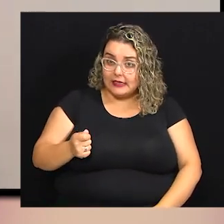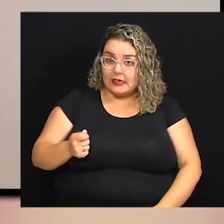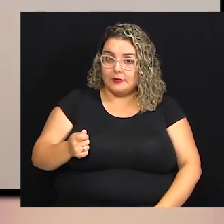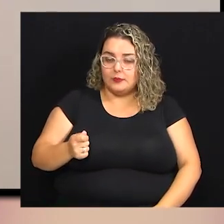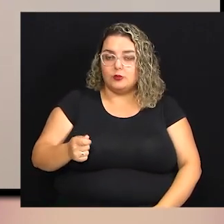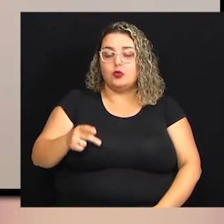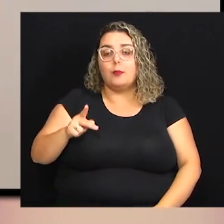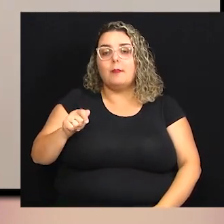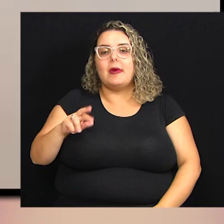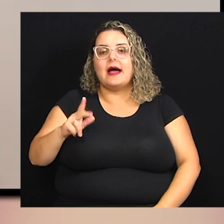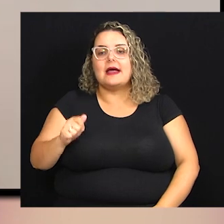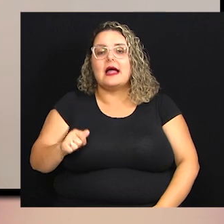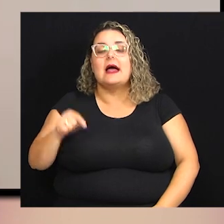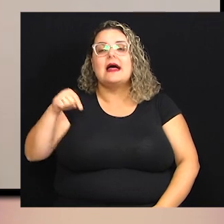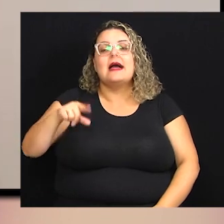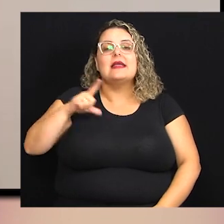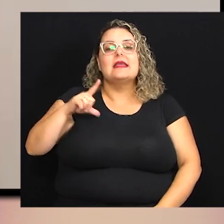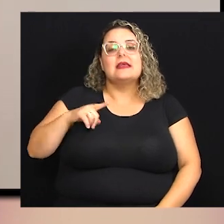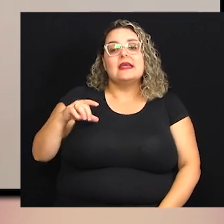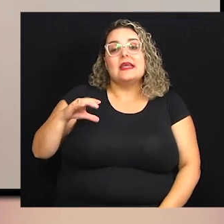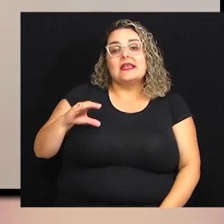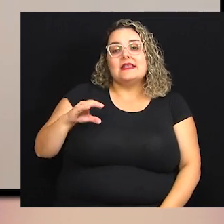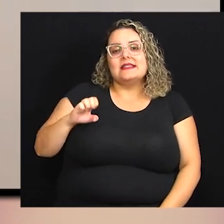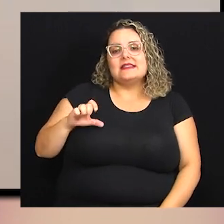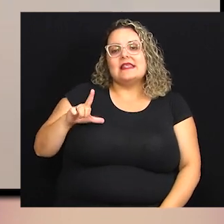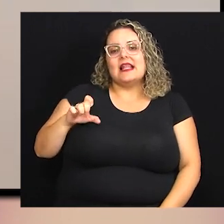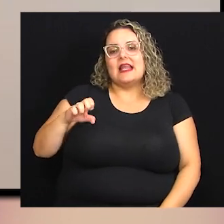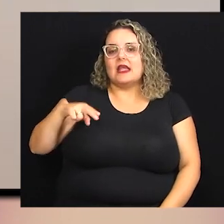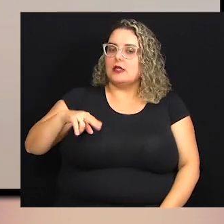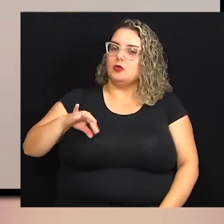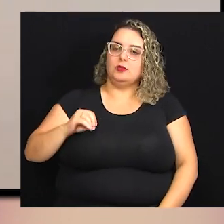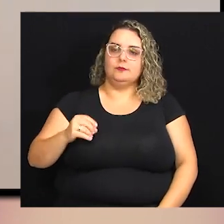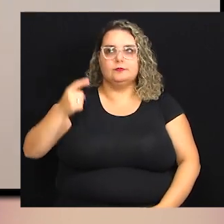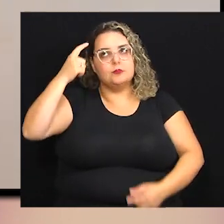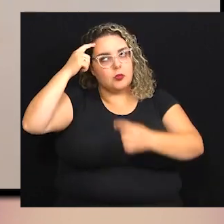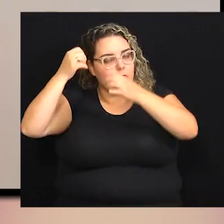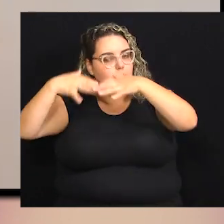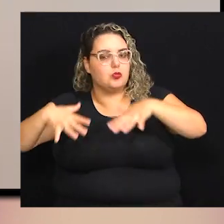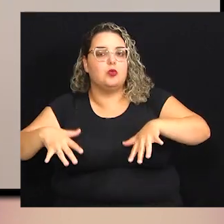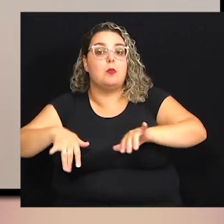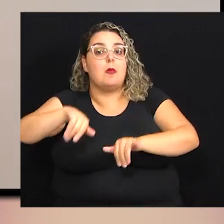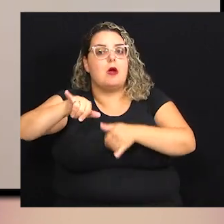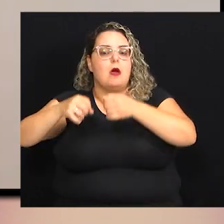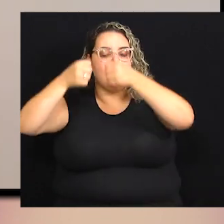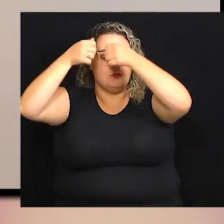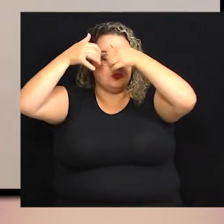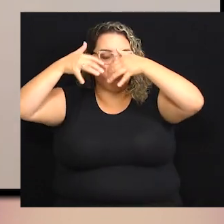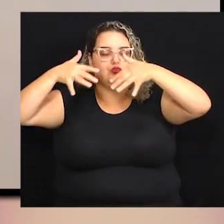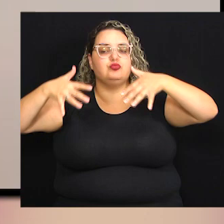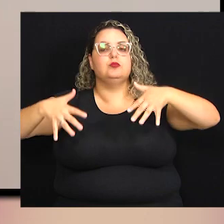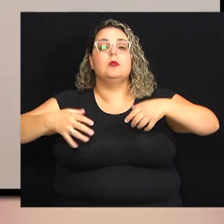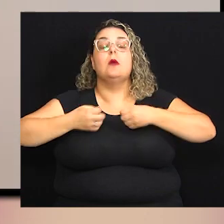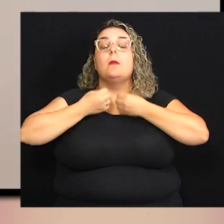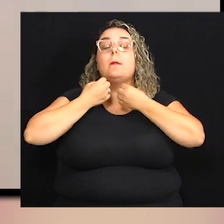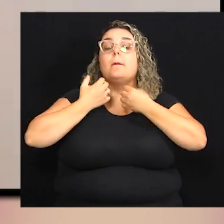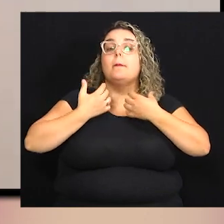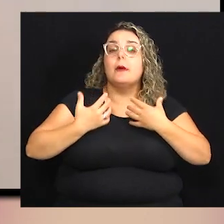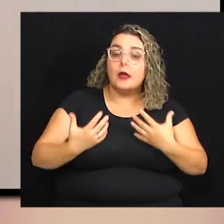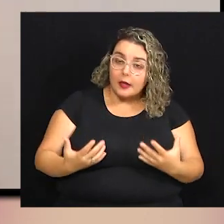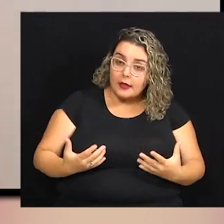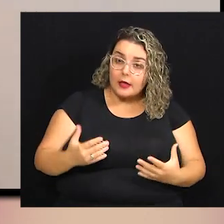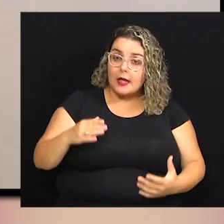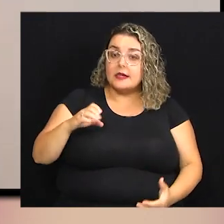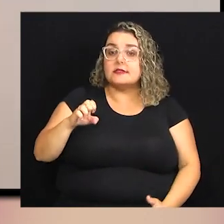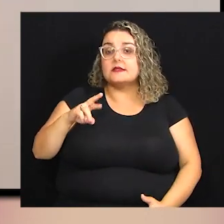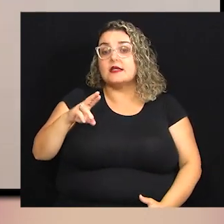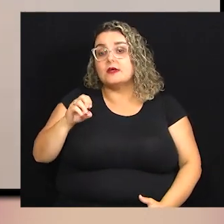tem selênio. E o selênio, a nível cerebral, libera uma substância que causa bem-estar, que